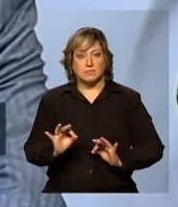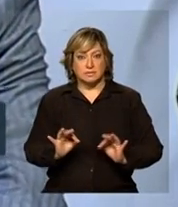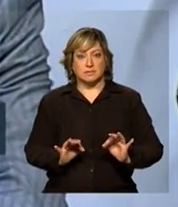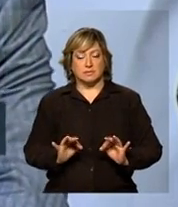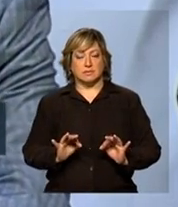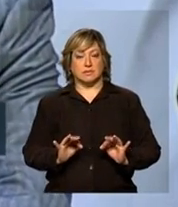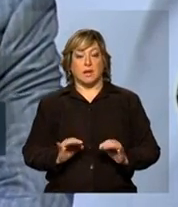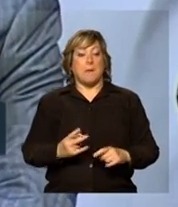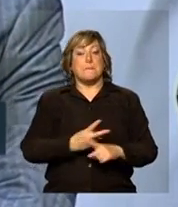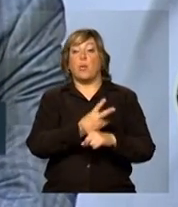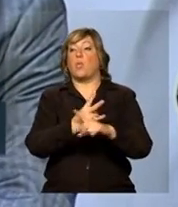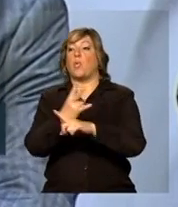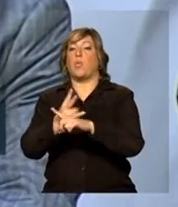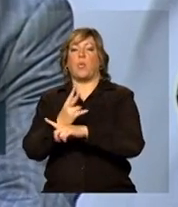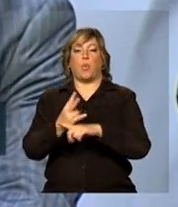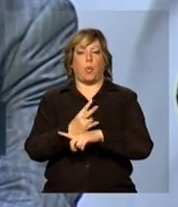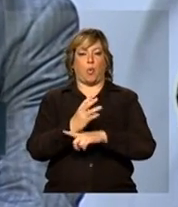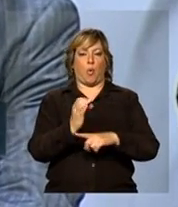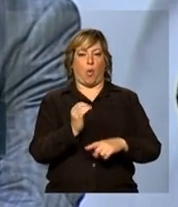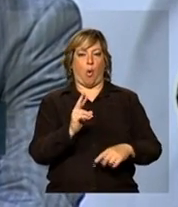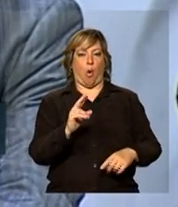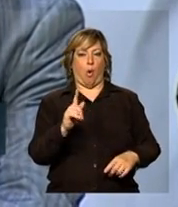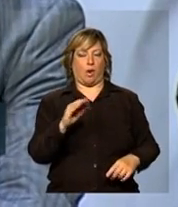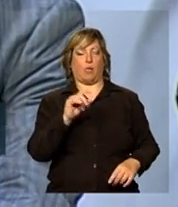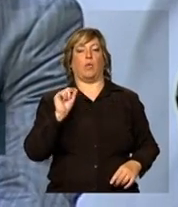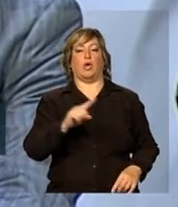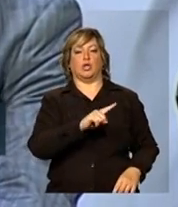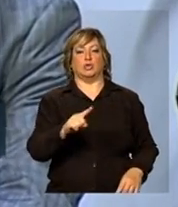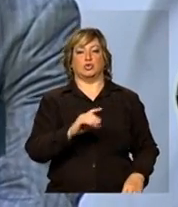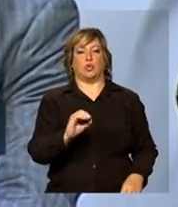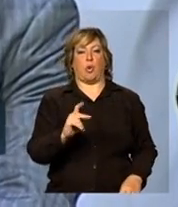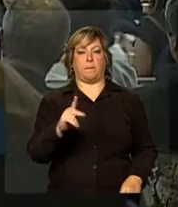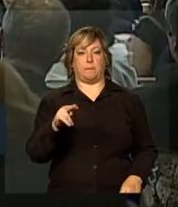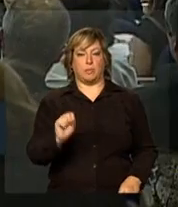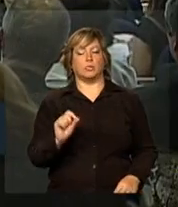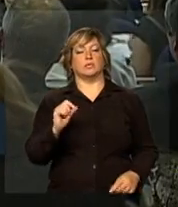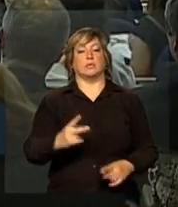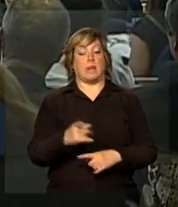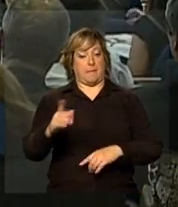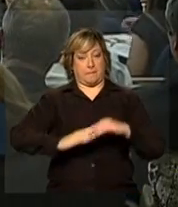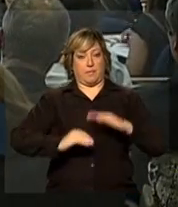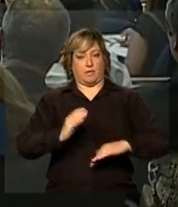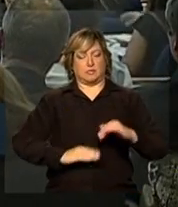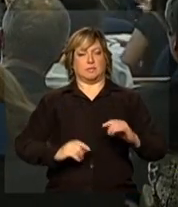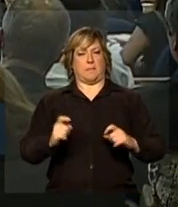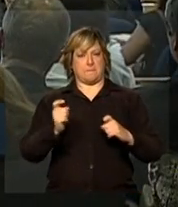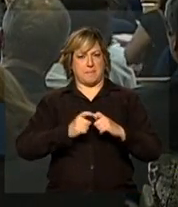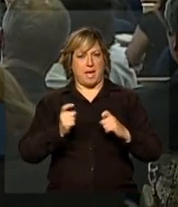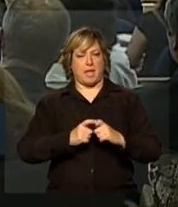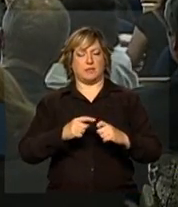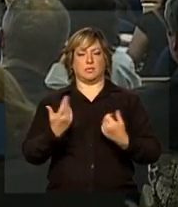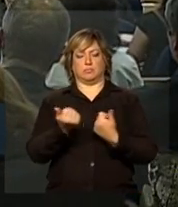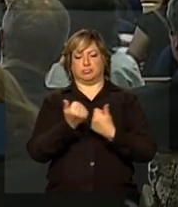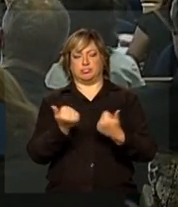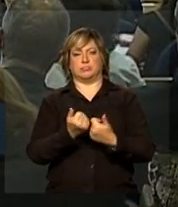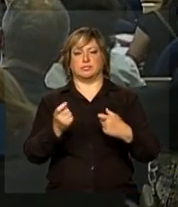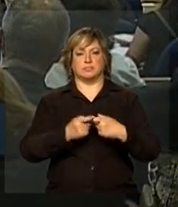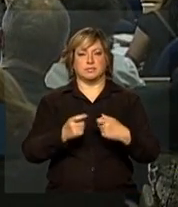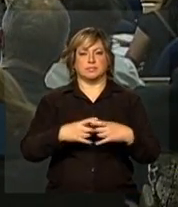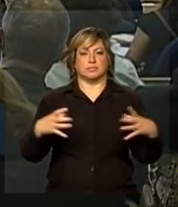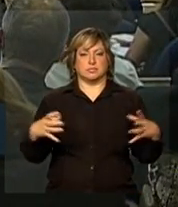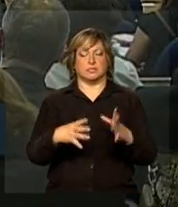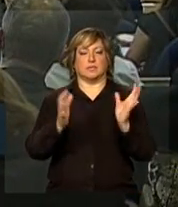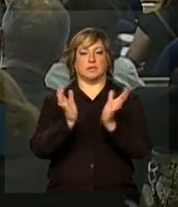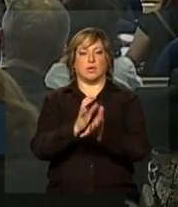organizações procuradoras de órgão, como a gente chama, as OPOs, que são profissionais capacitados, médicos, enfermeiros, conjunto